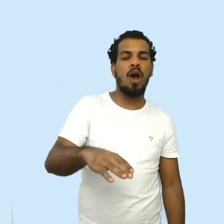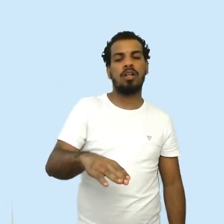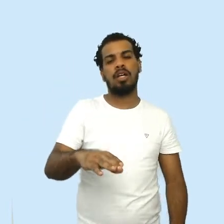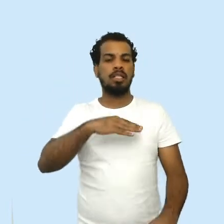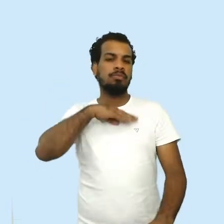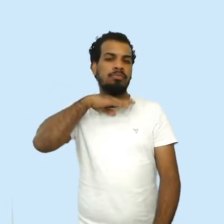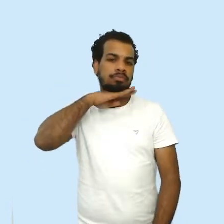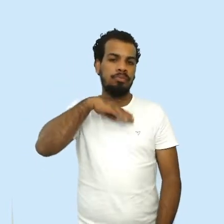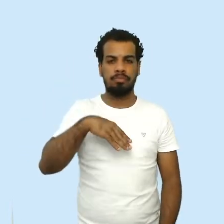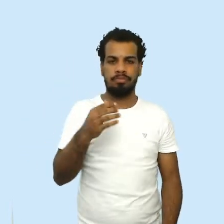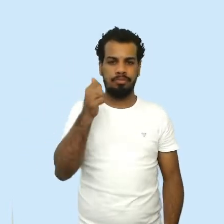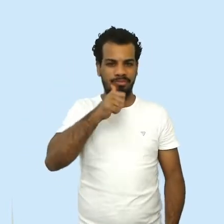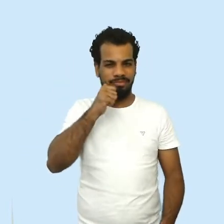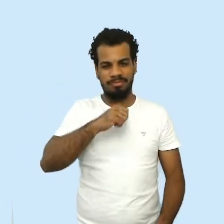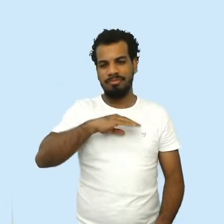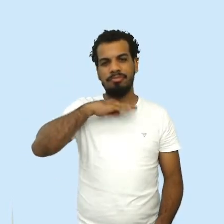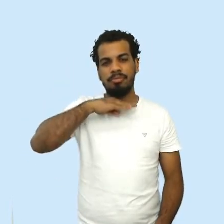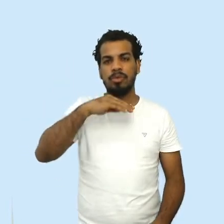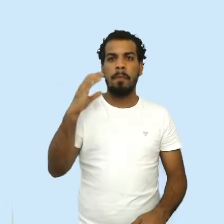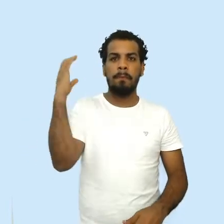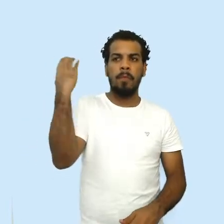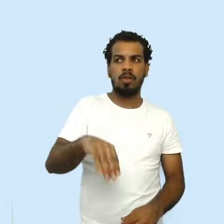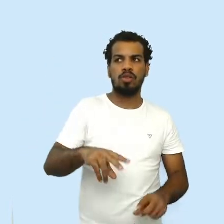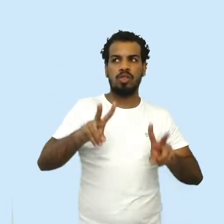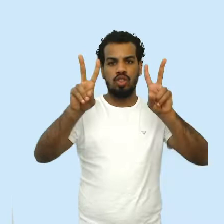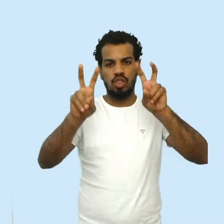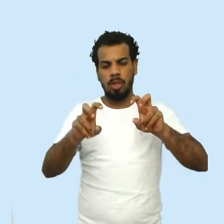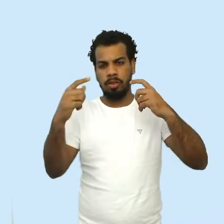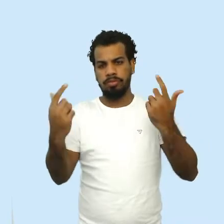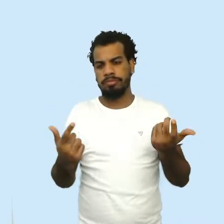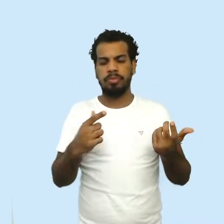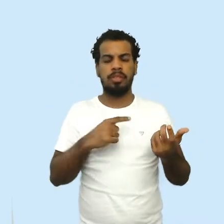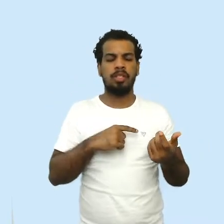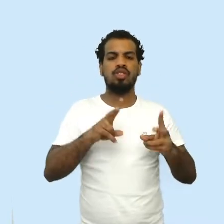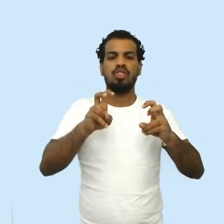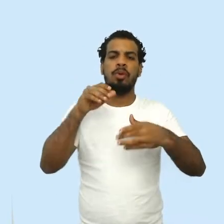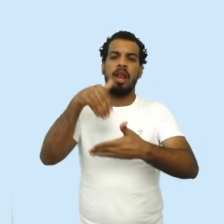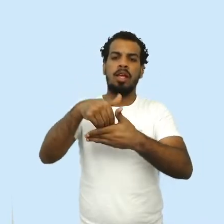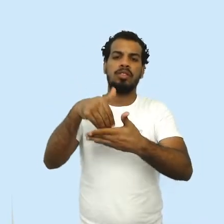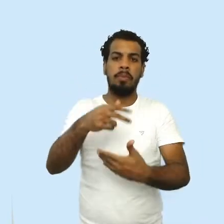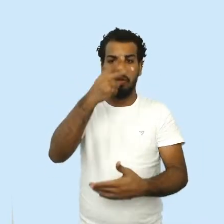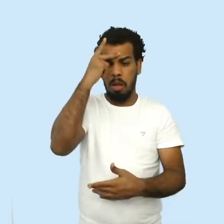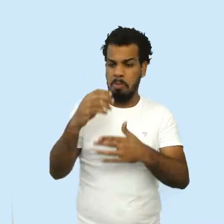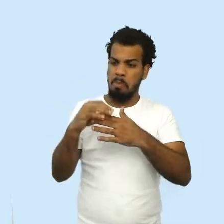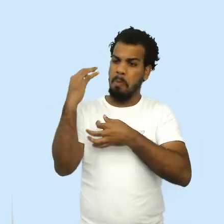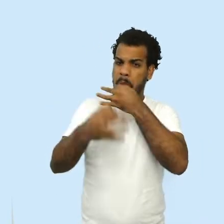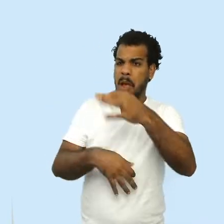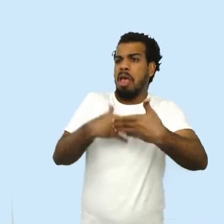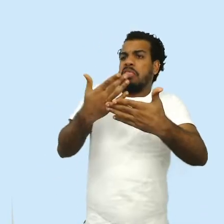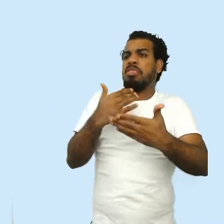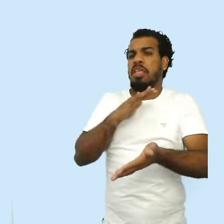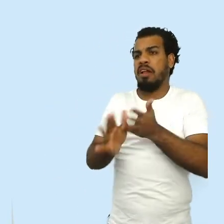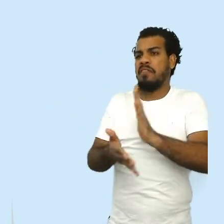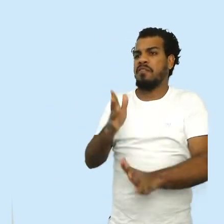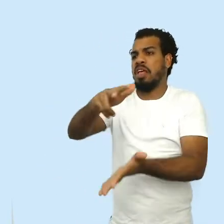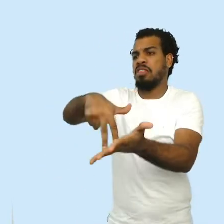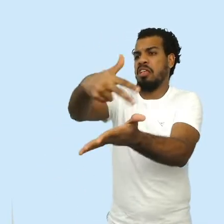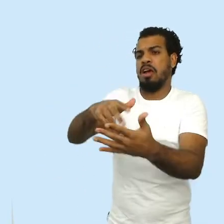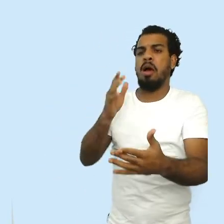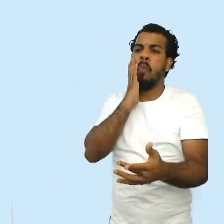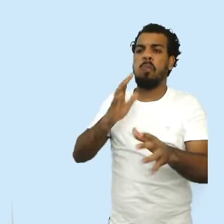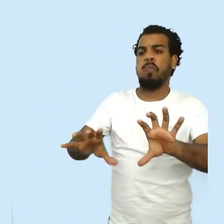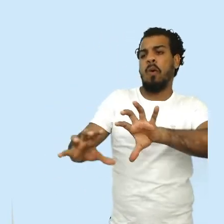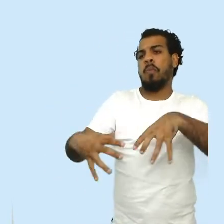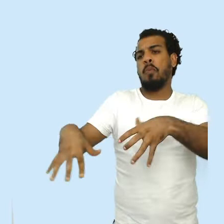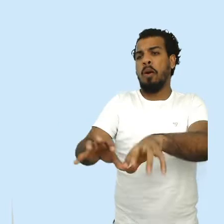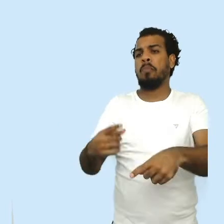mensagem falando sobre eleições, aí uma lista de gente, o que é que tem a ver? Porque você dança? Porque você rebola? E